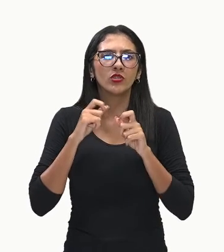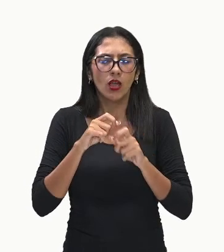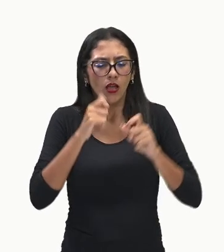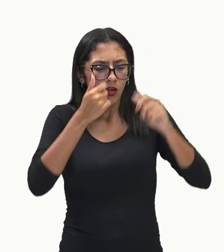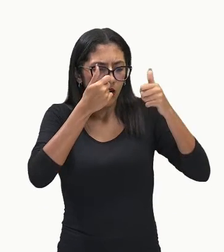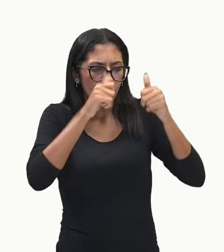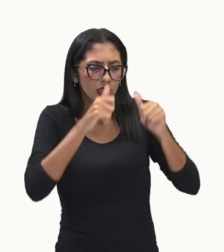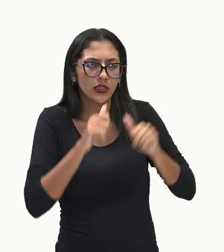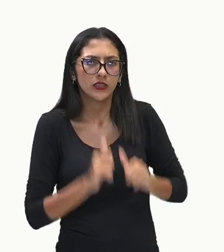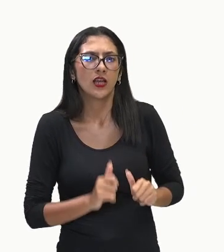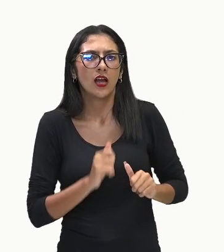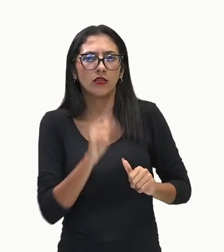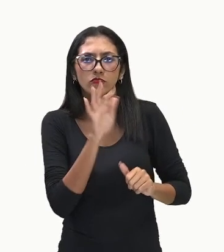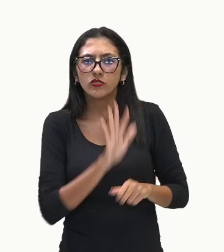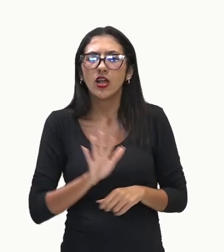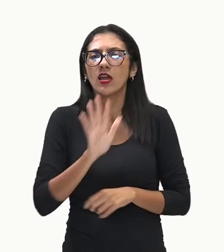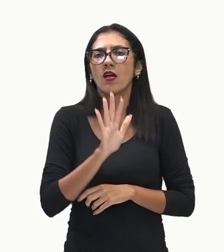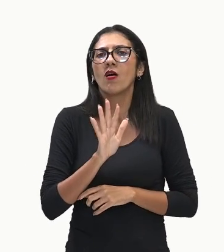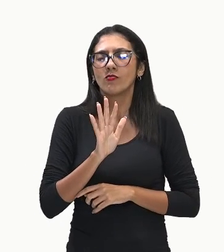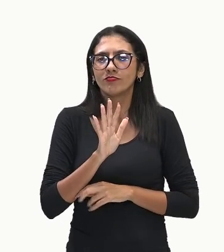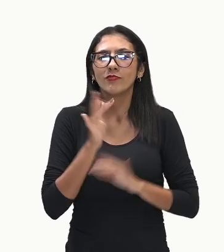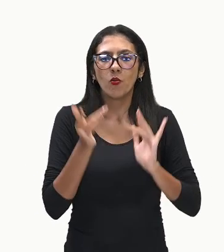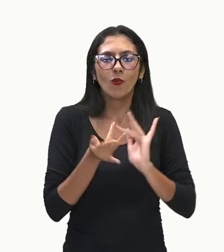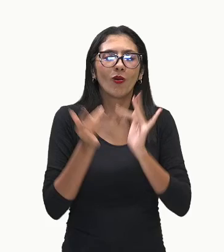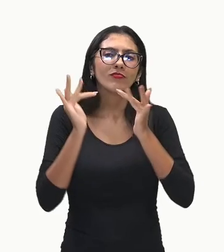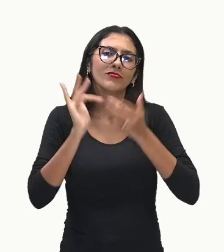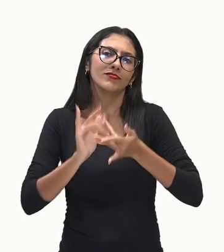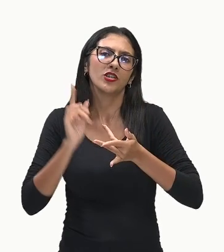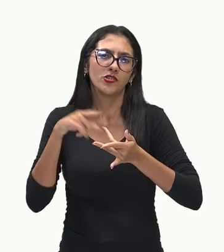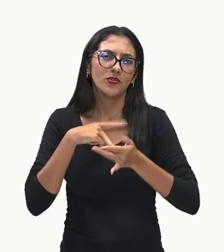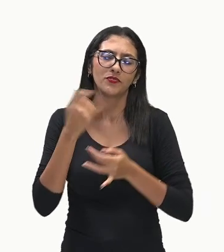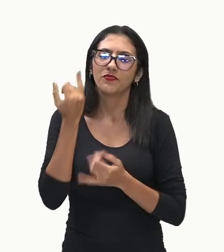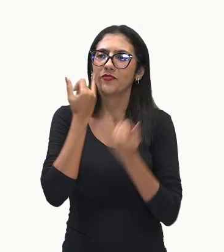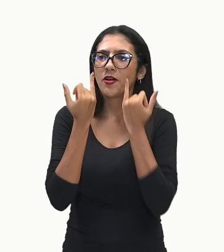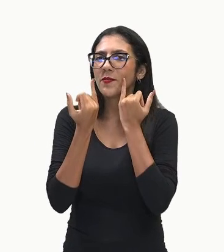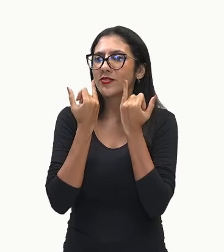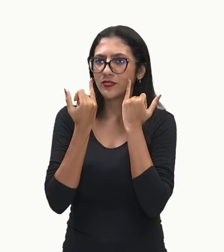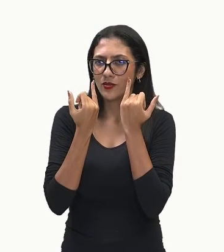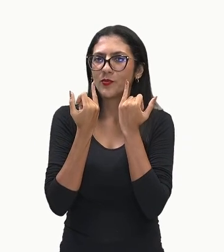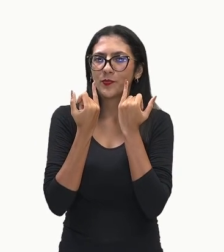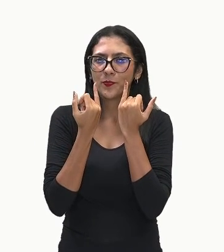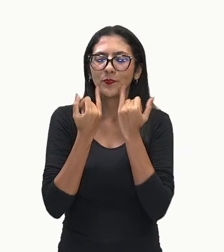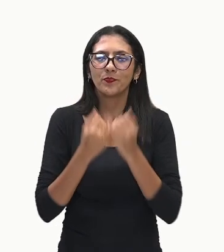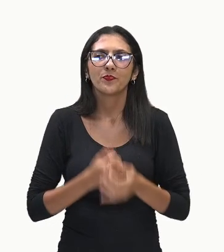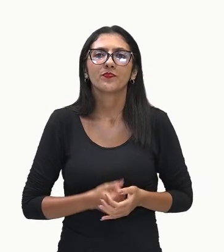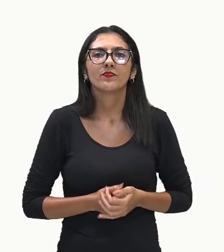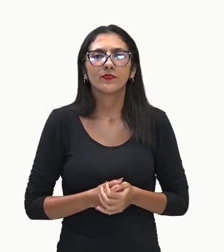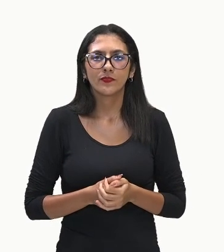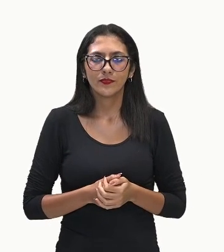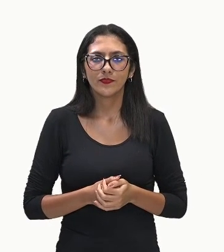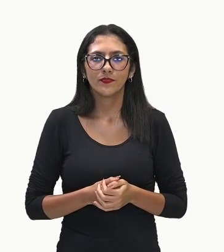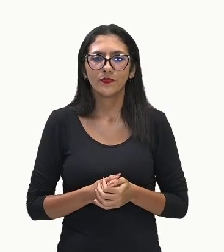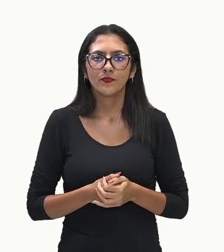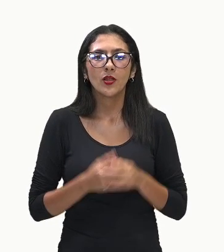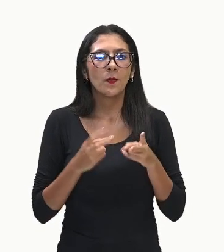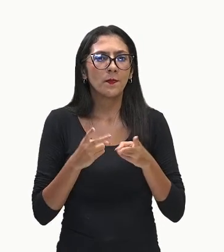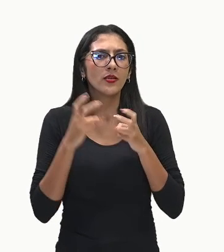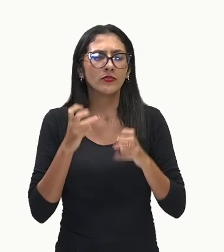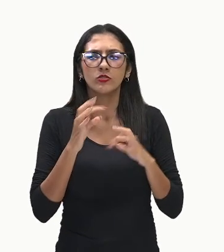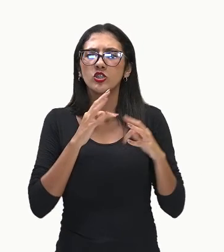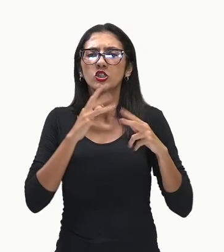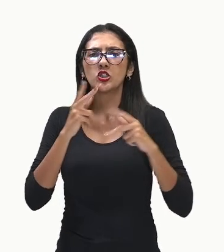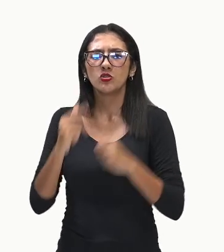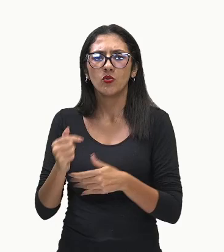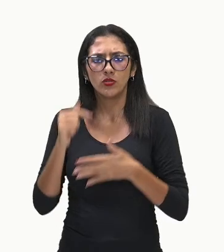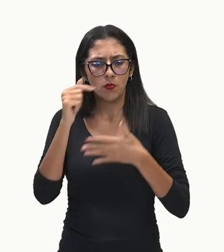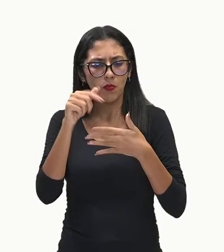análise geral, né, do contexto da informação que está sendo traduzida. Observe que todas as alternativas